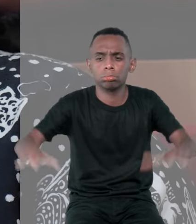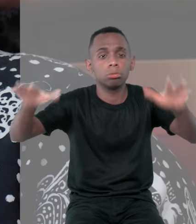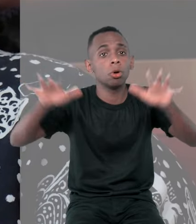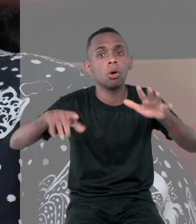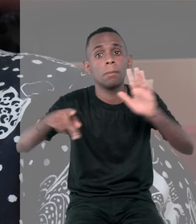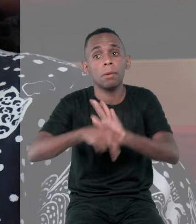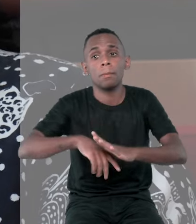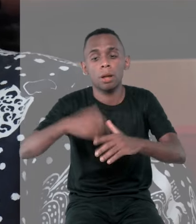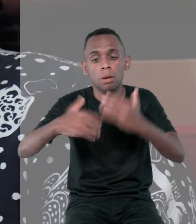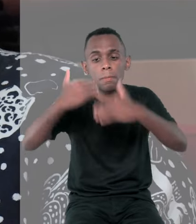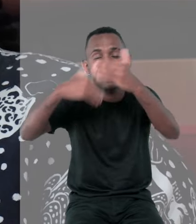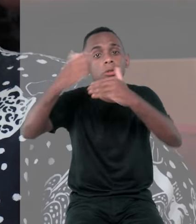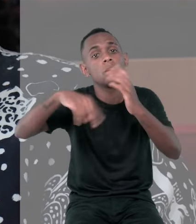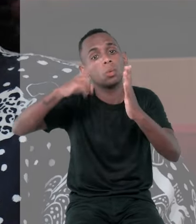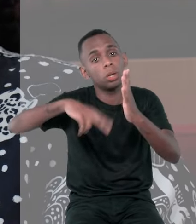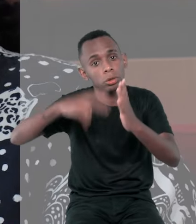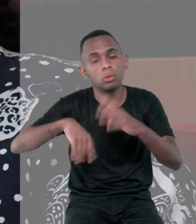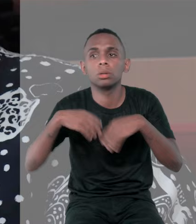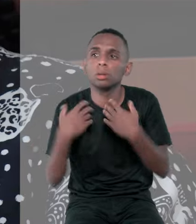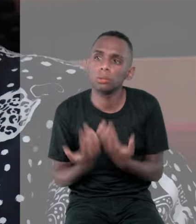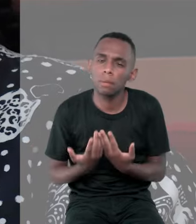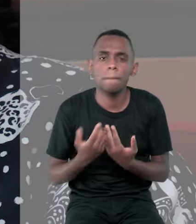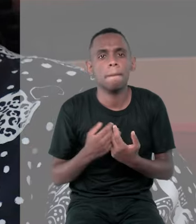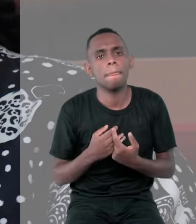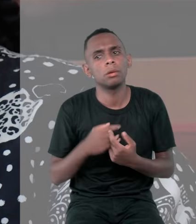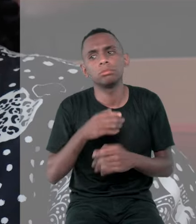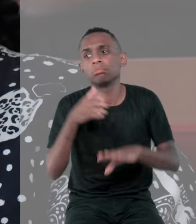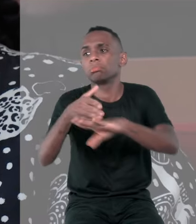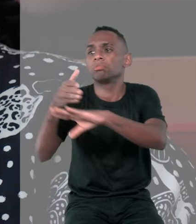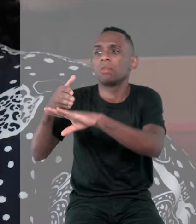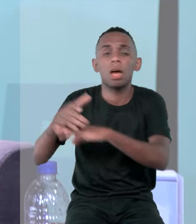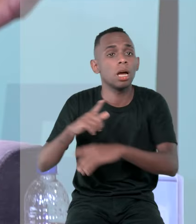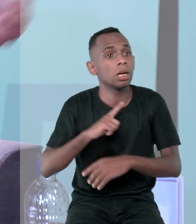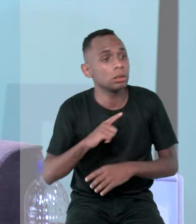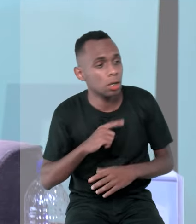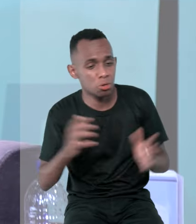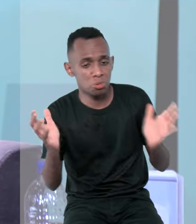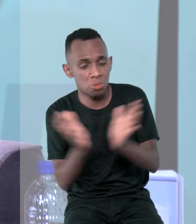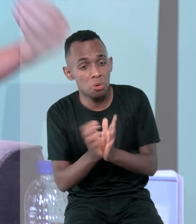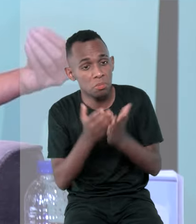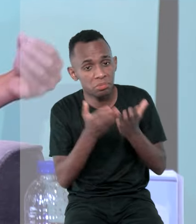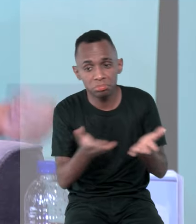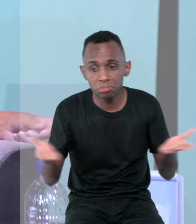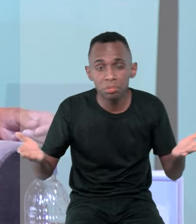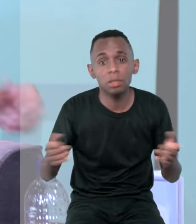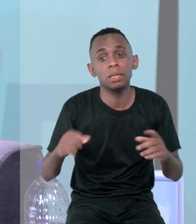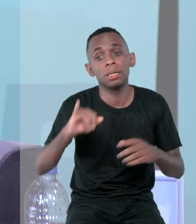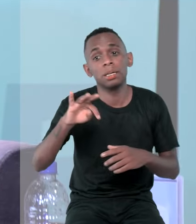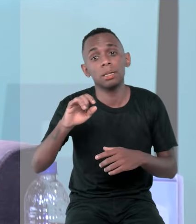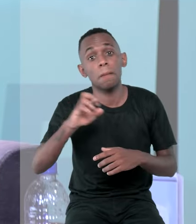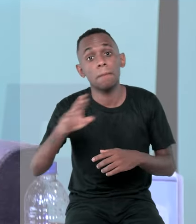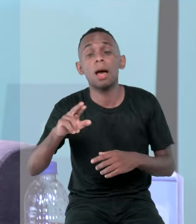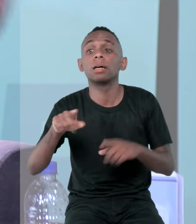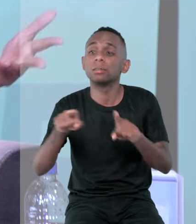de leitores. Na plateia, a deputada estadual Macaé Evaristo acena em concordância. Onde Itamar vai,